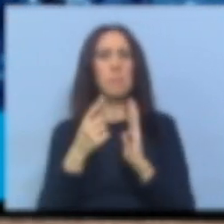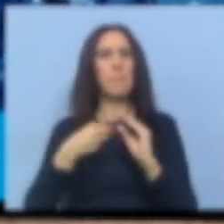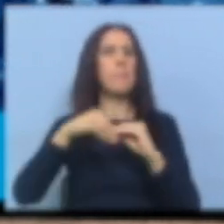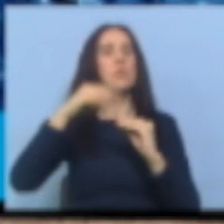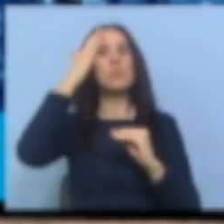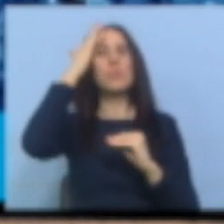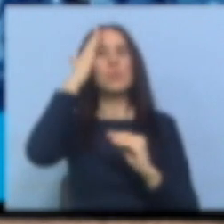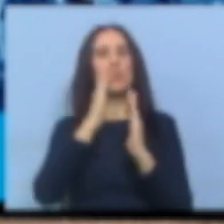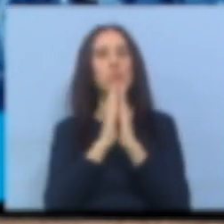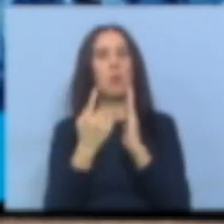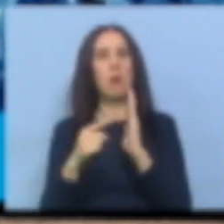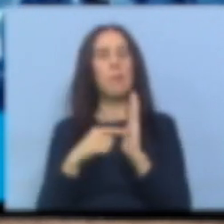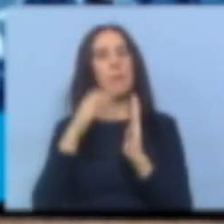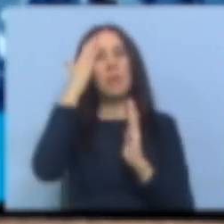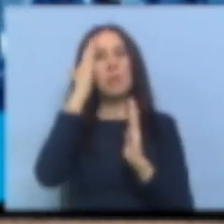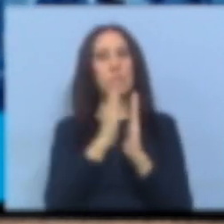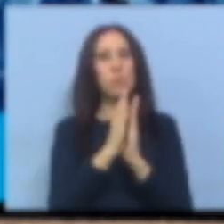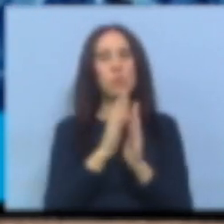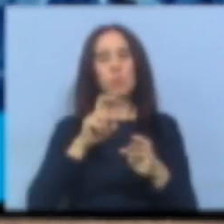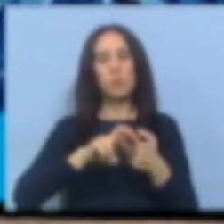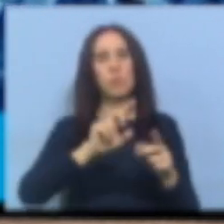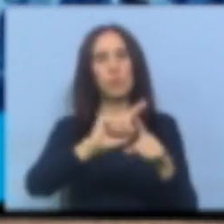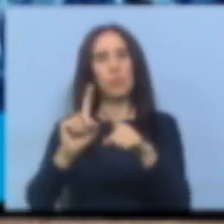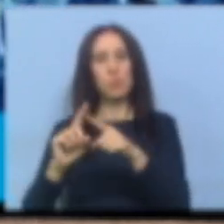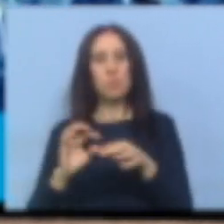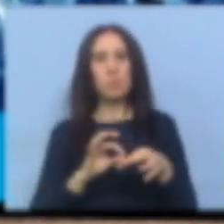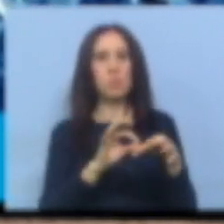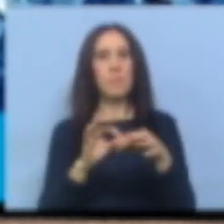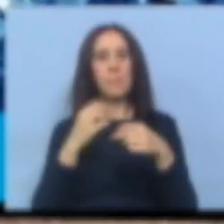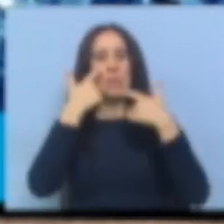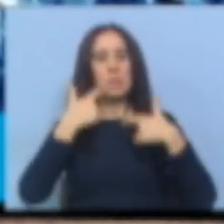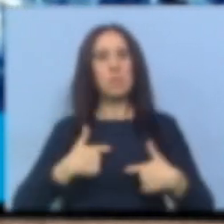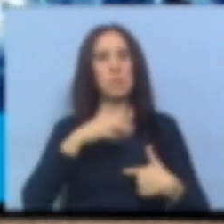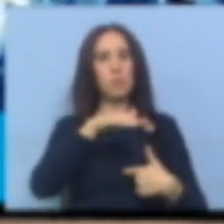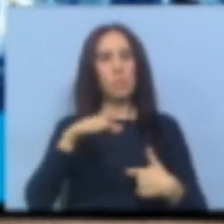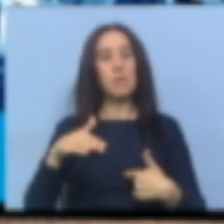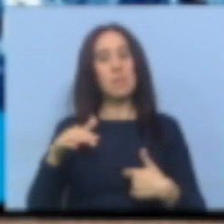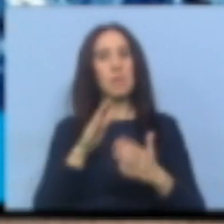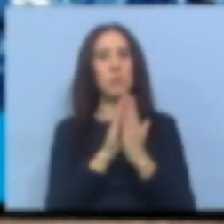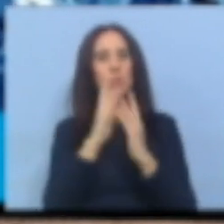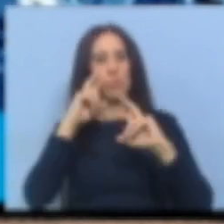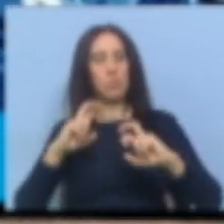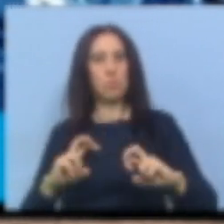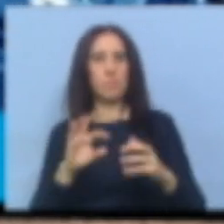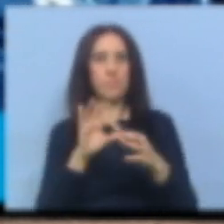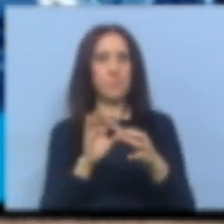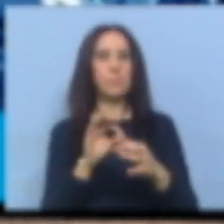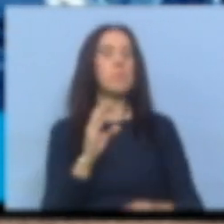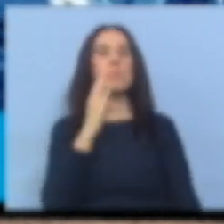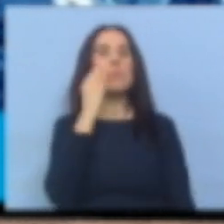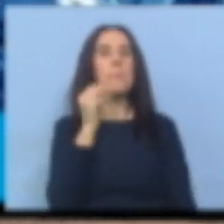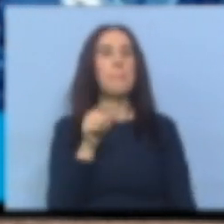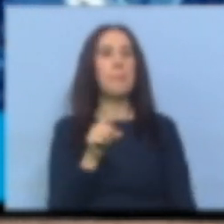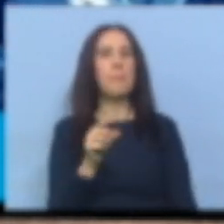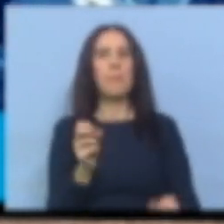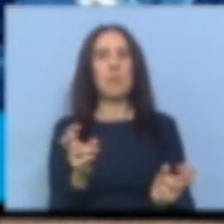mas a teologia com outras disciplinas que, sob o ponto de vista das ciências humanas, estudam a religião. Isso penso que será